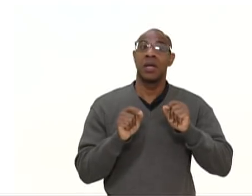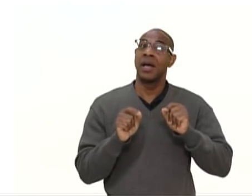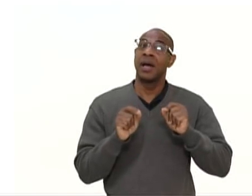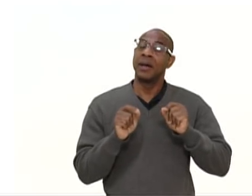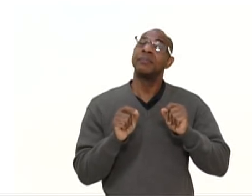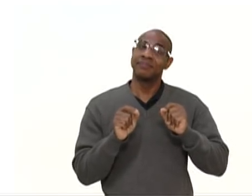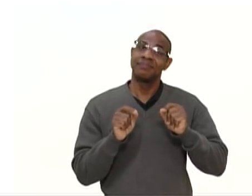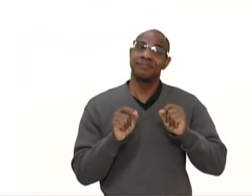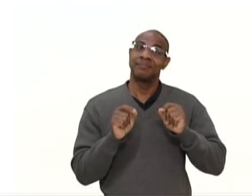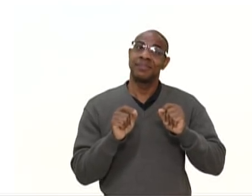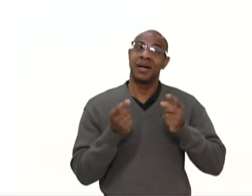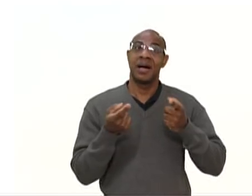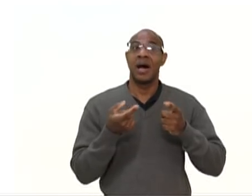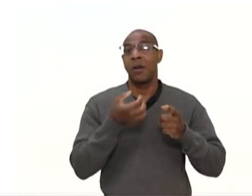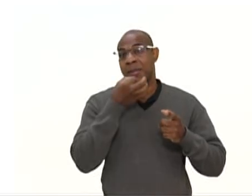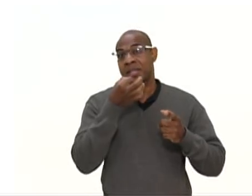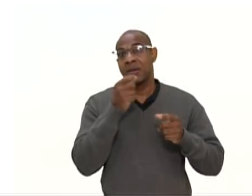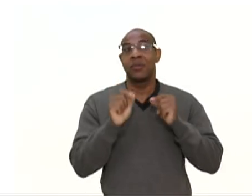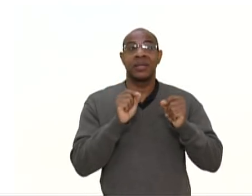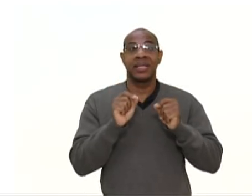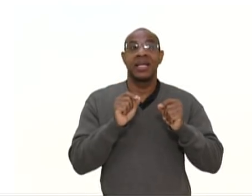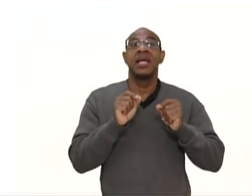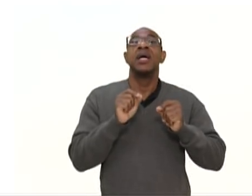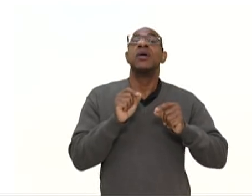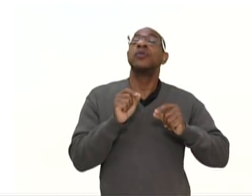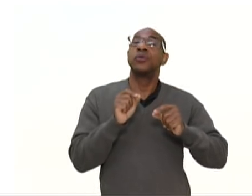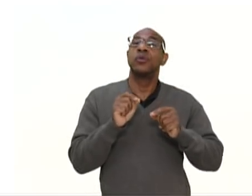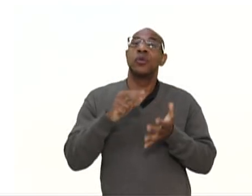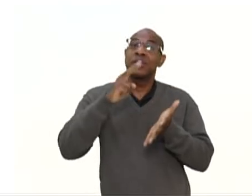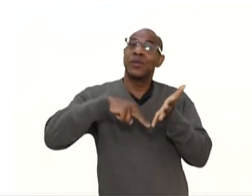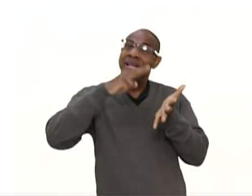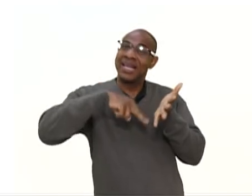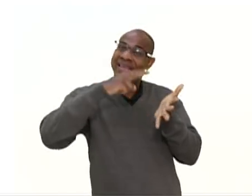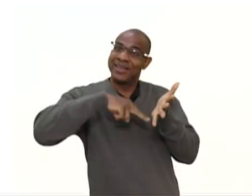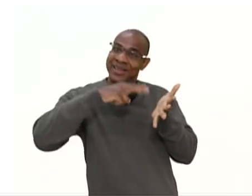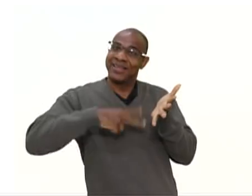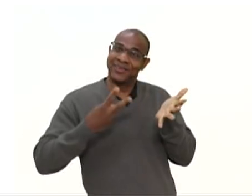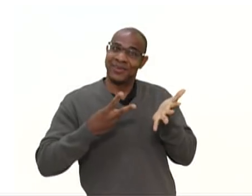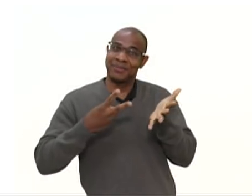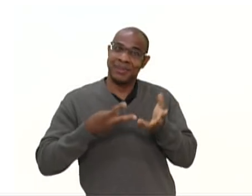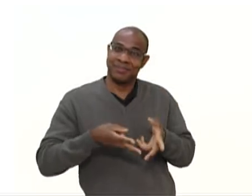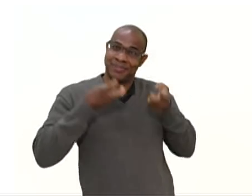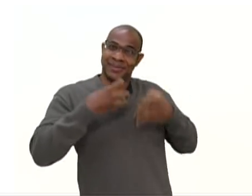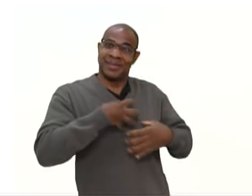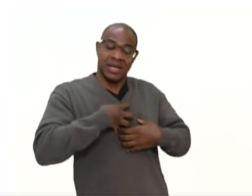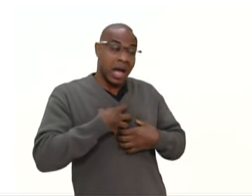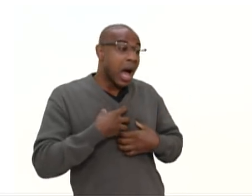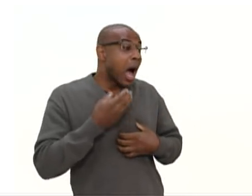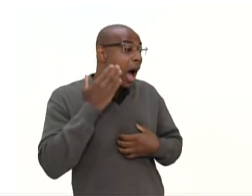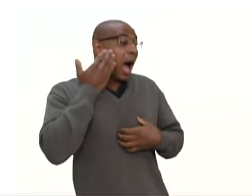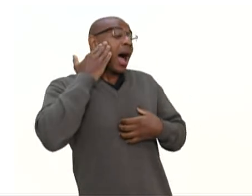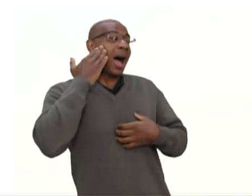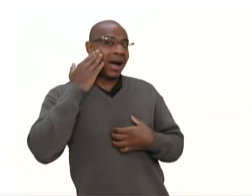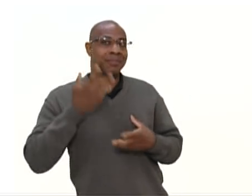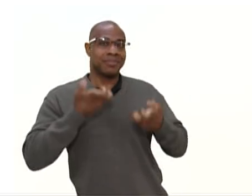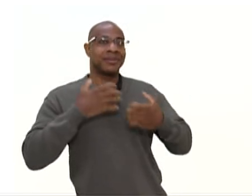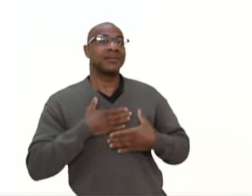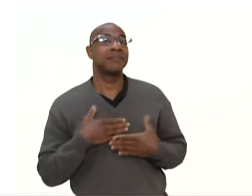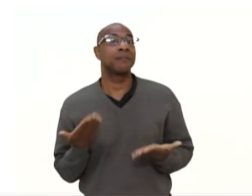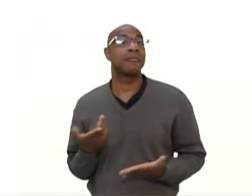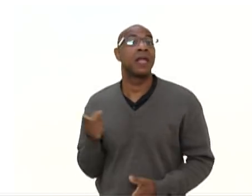de vista para convencer o leitor. Nós falamos bastante disso. A intencionalidade é informar